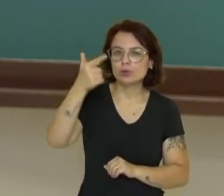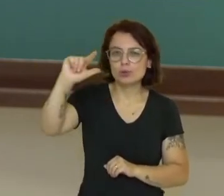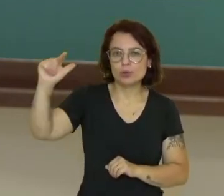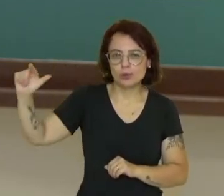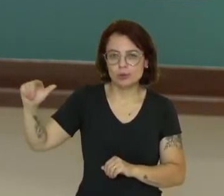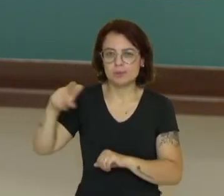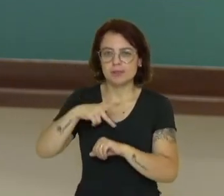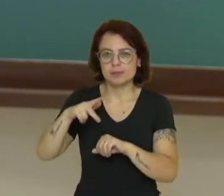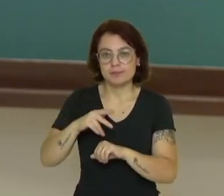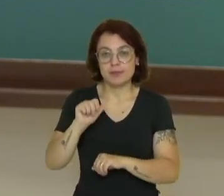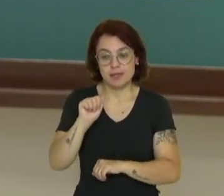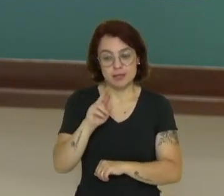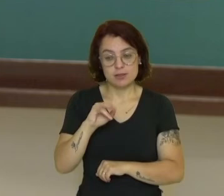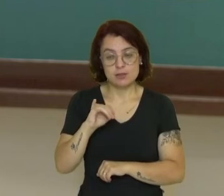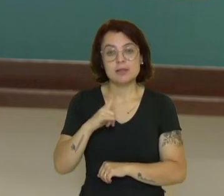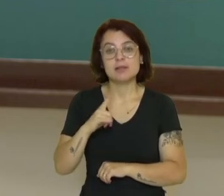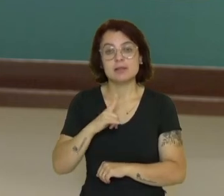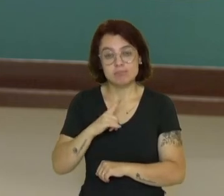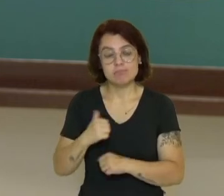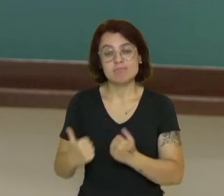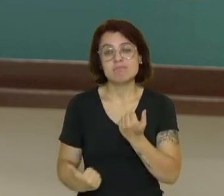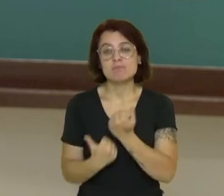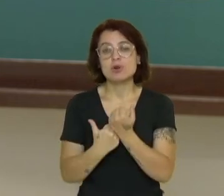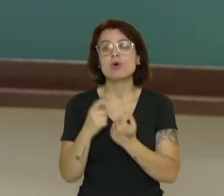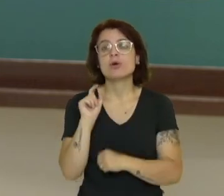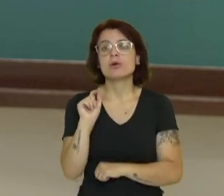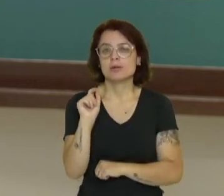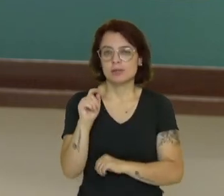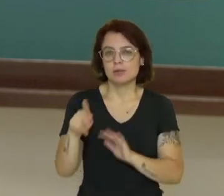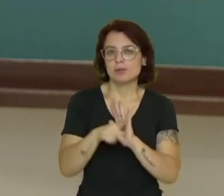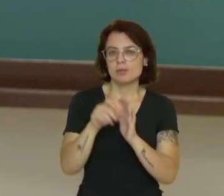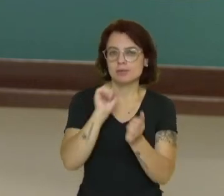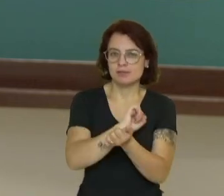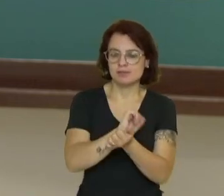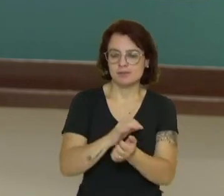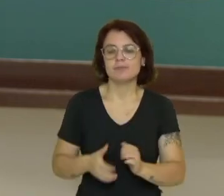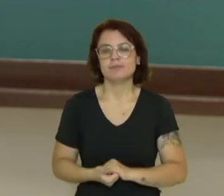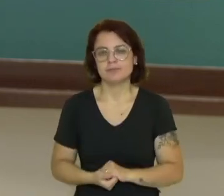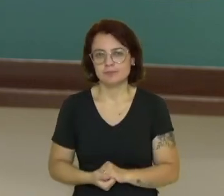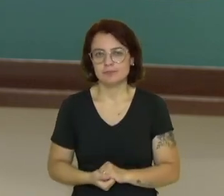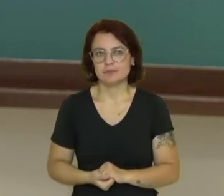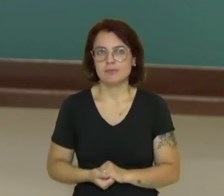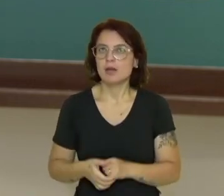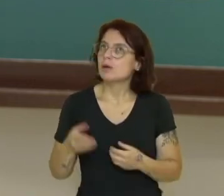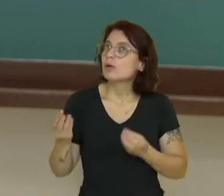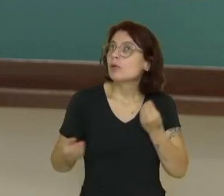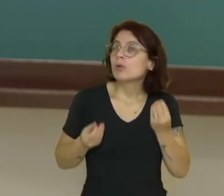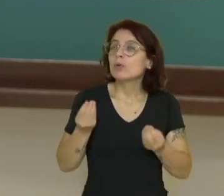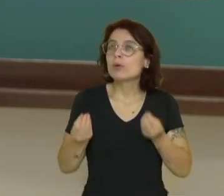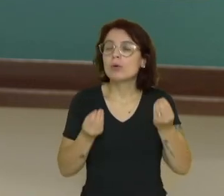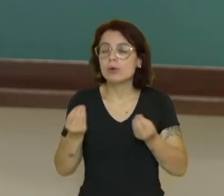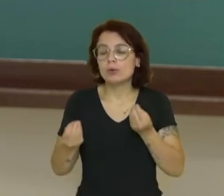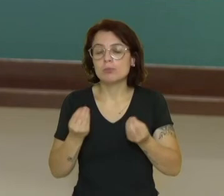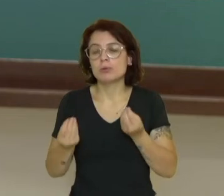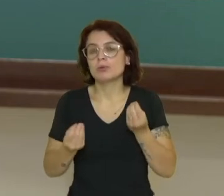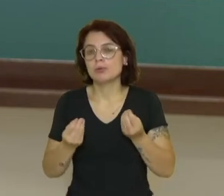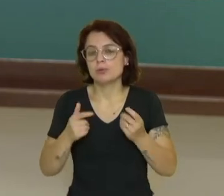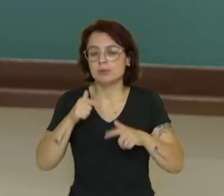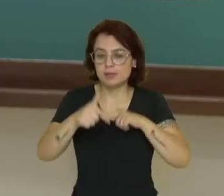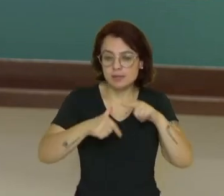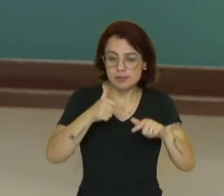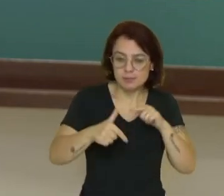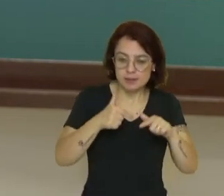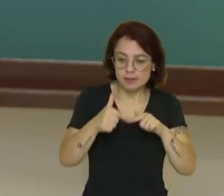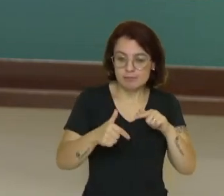por exemplo, era um que apoiava a escravidão, né? Ele dizia coisas assim do tipo, como os instrumentos de trabalho não